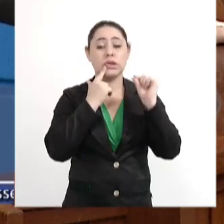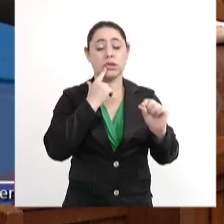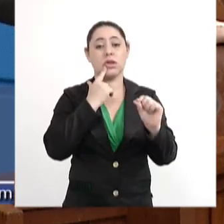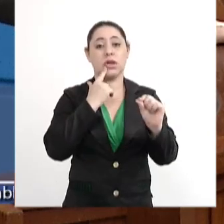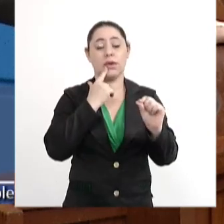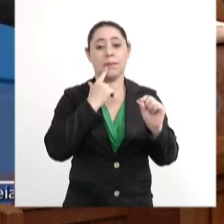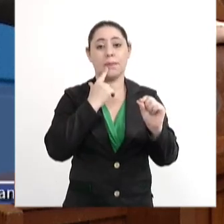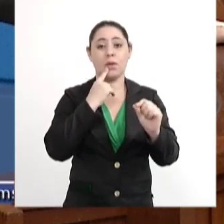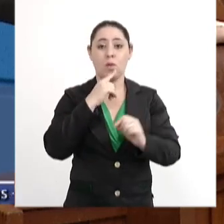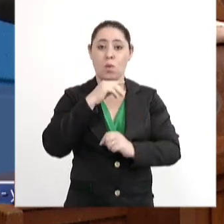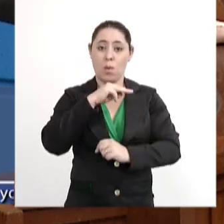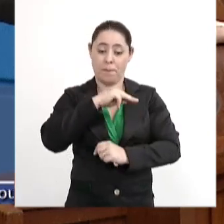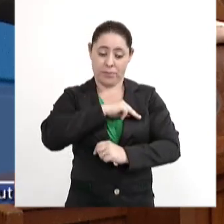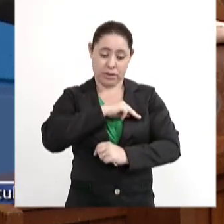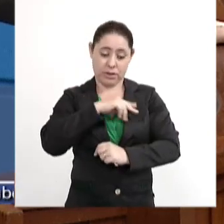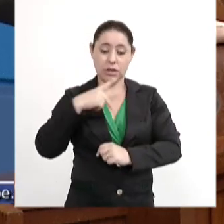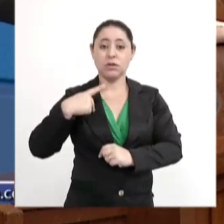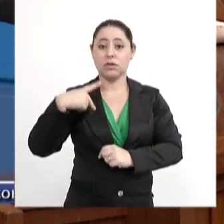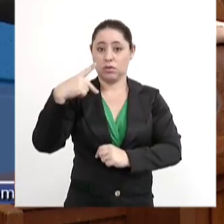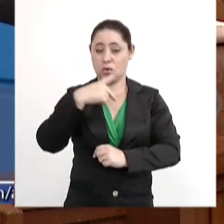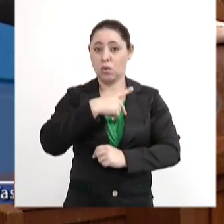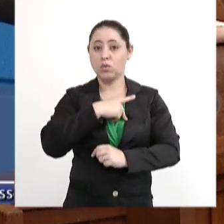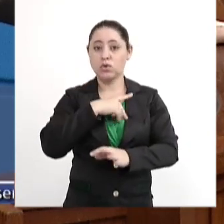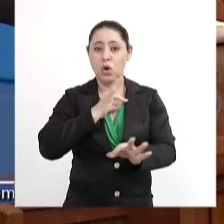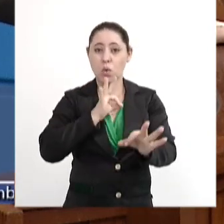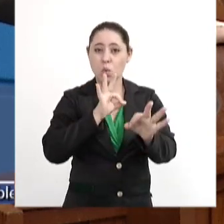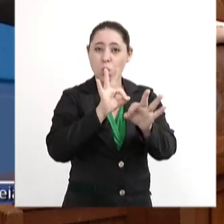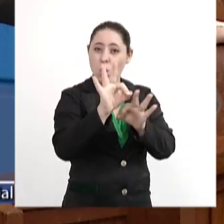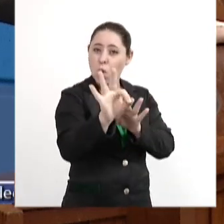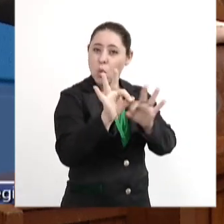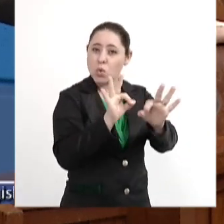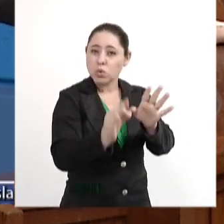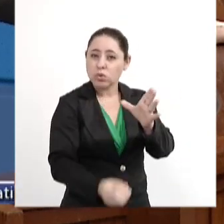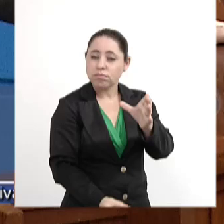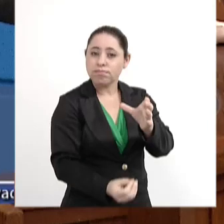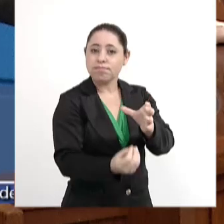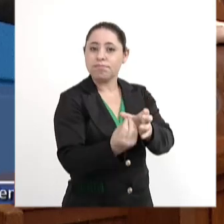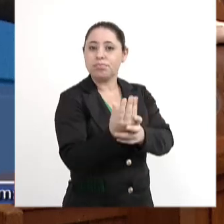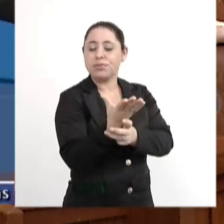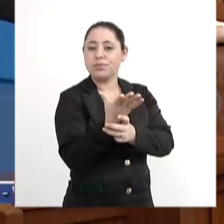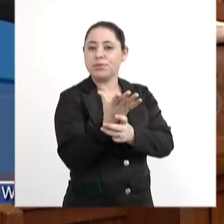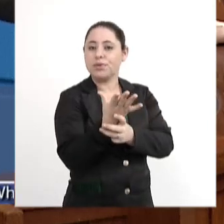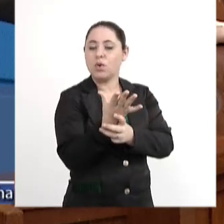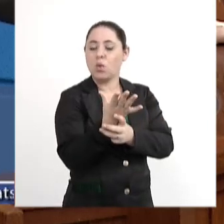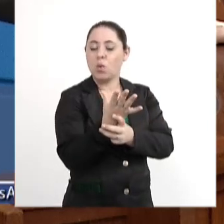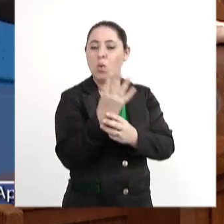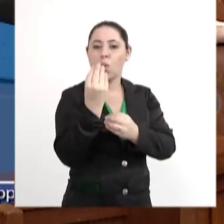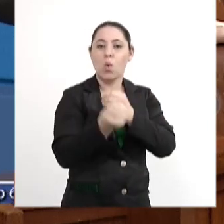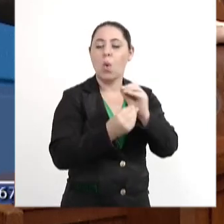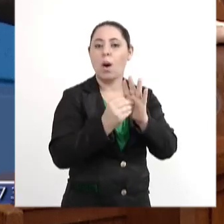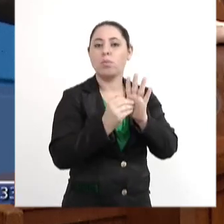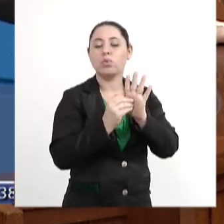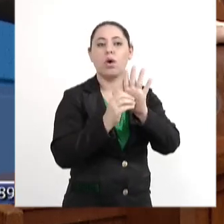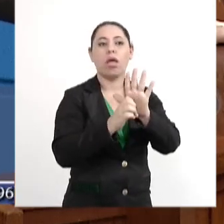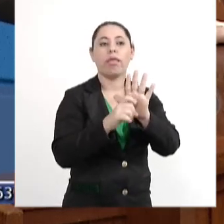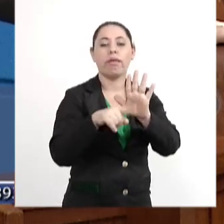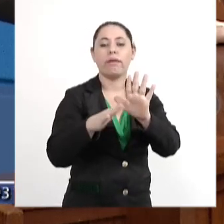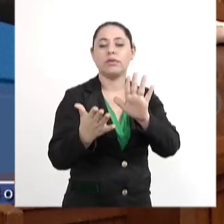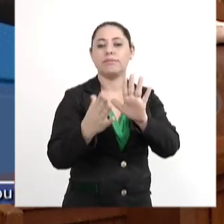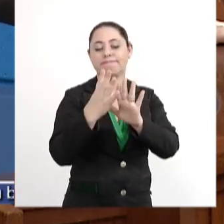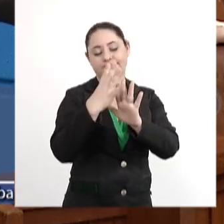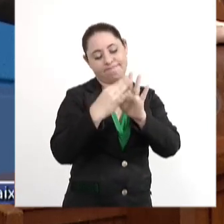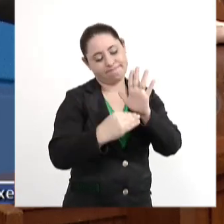que o Ministério da Saúde está elaborando um novo formato, um novo modelo, né, para